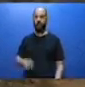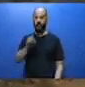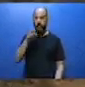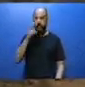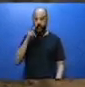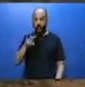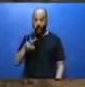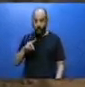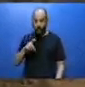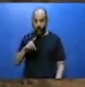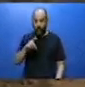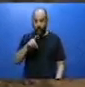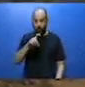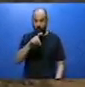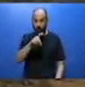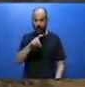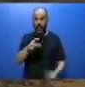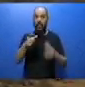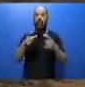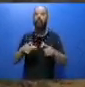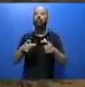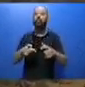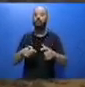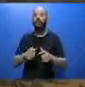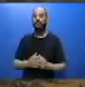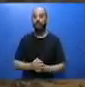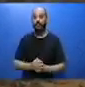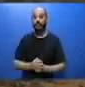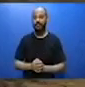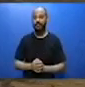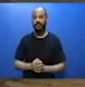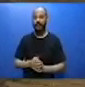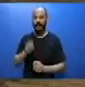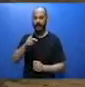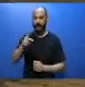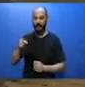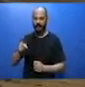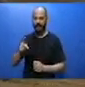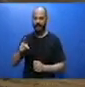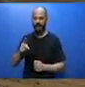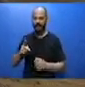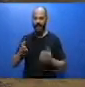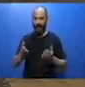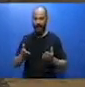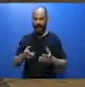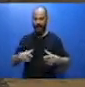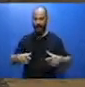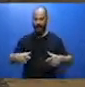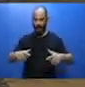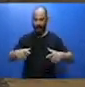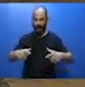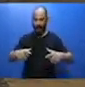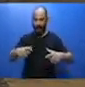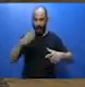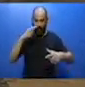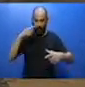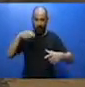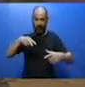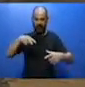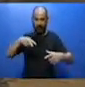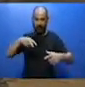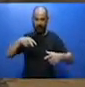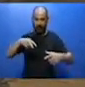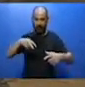viram a minhoca? Onde ela estava? A professora trouxe o recipiente. Olha aqui, presta atenção